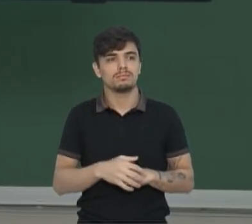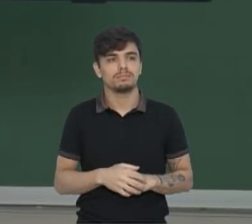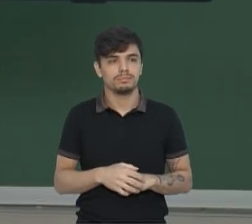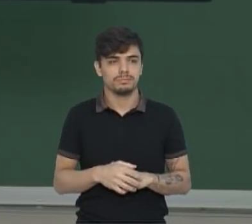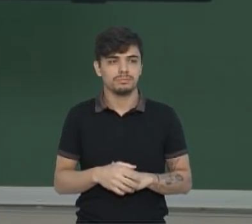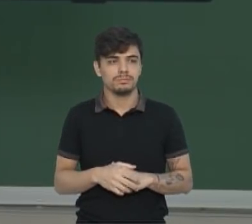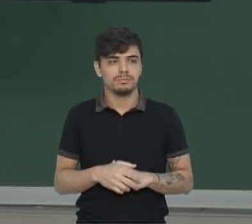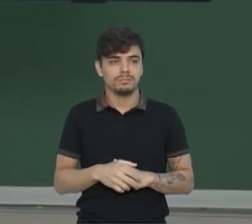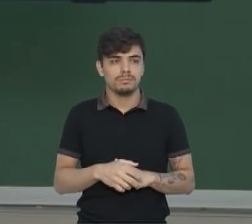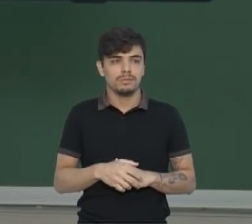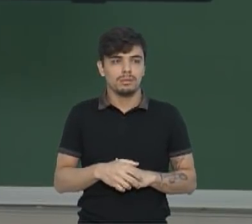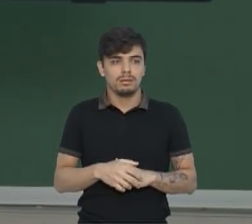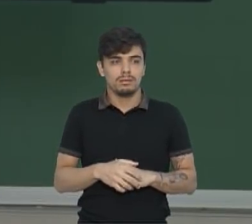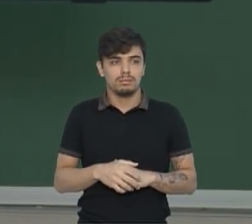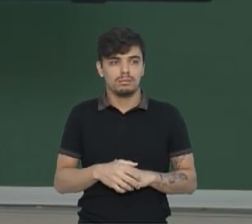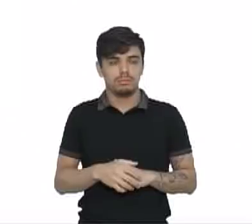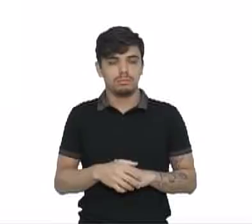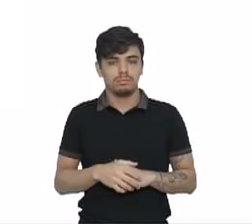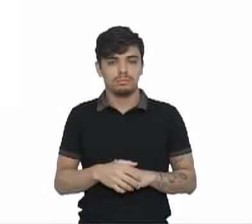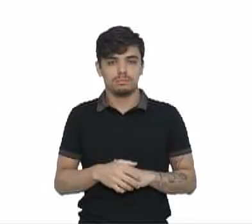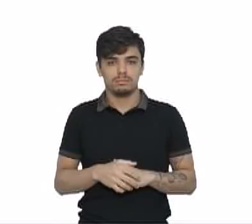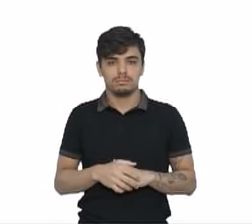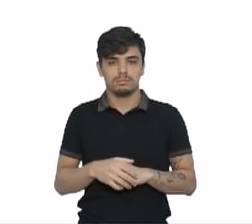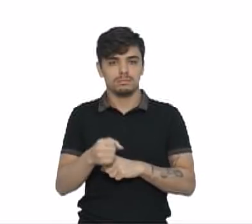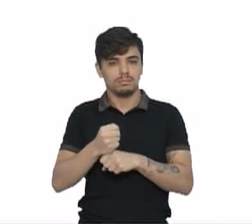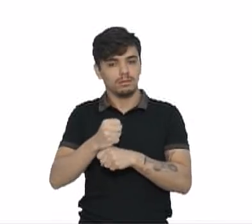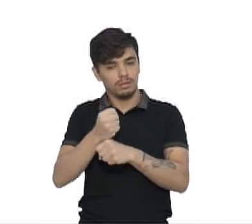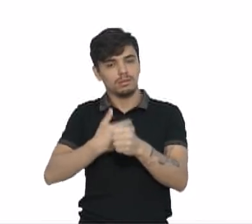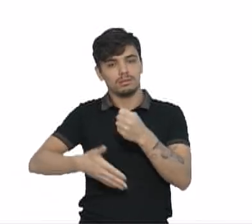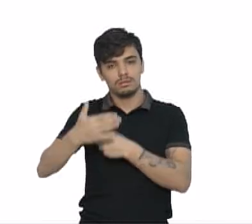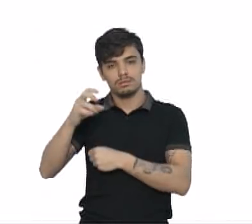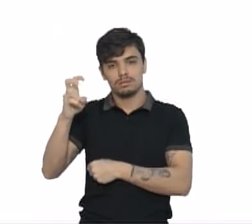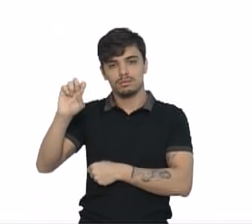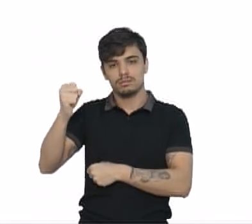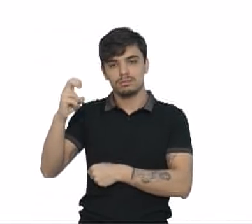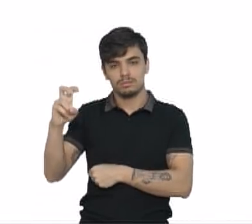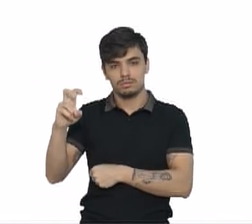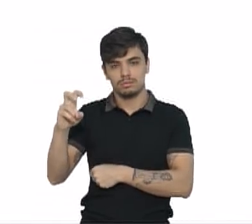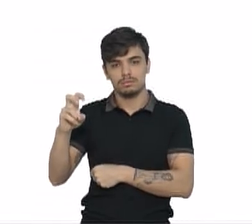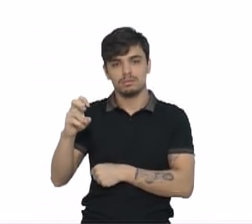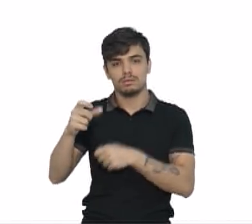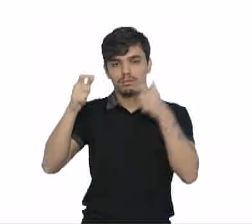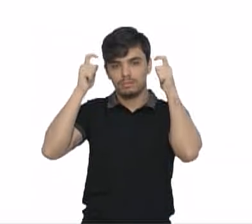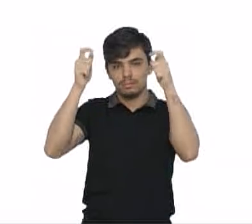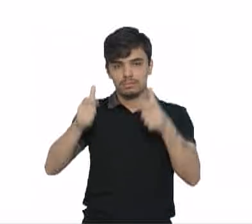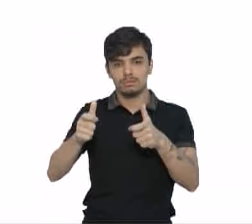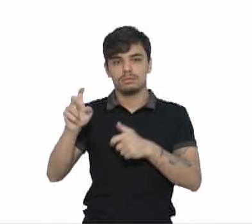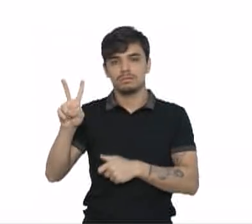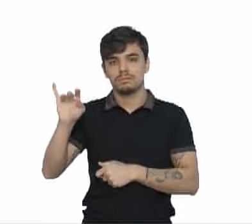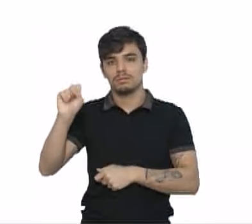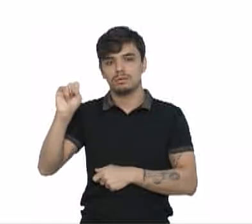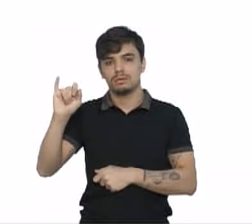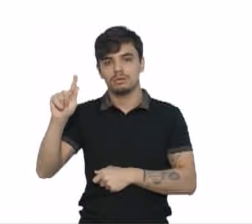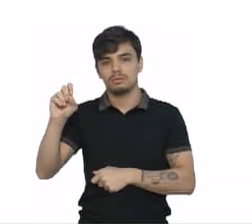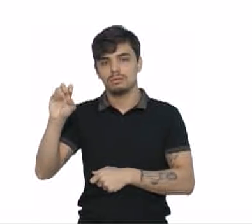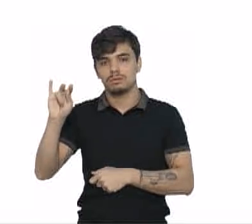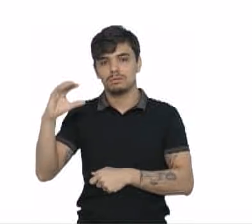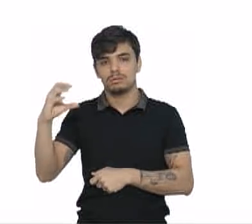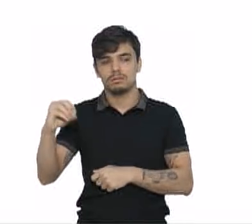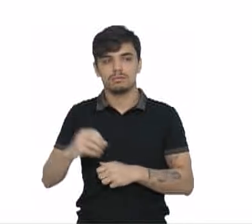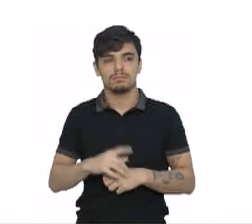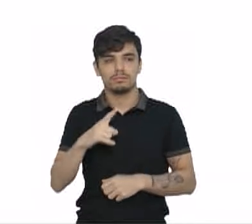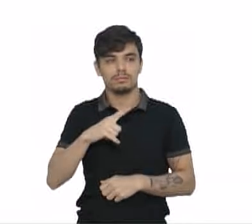reino suevo, que posteriormente, em 585, é anexado ao reino visigótico. Aqui a gente tem um